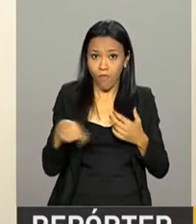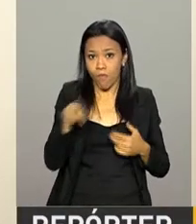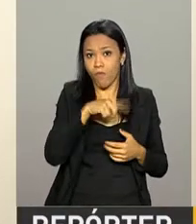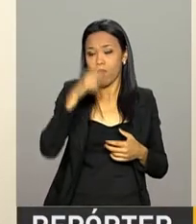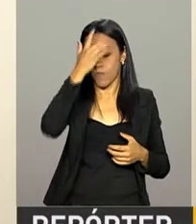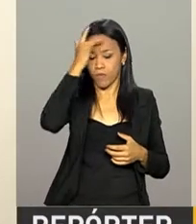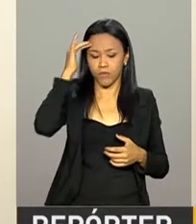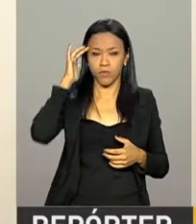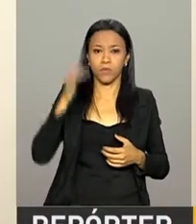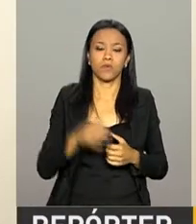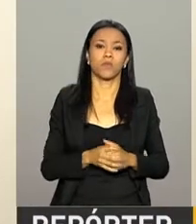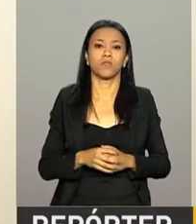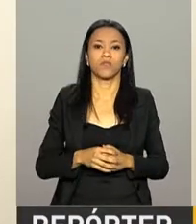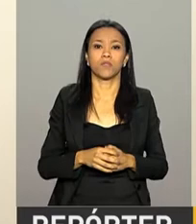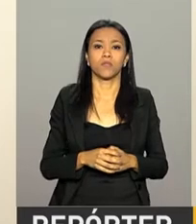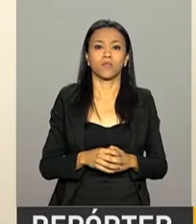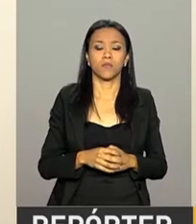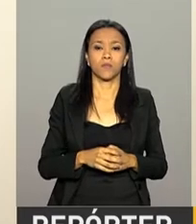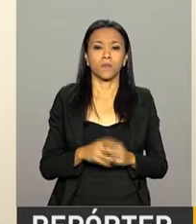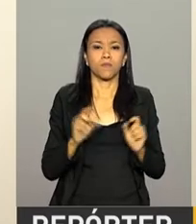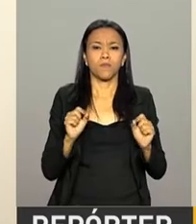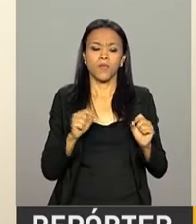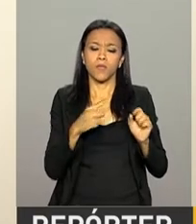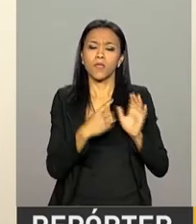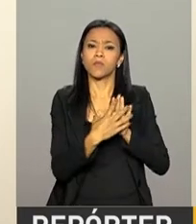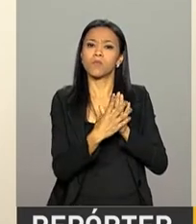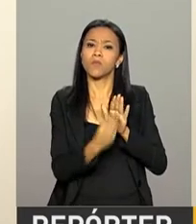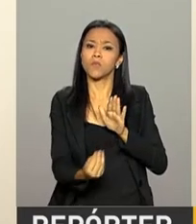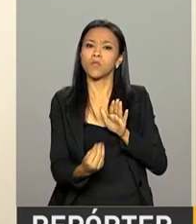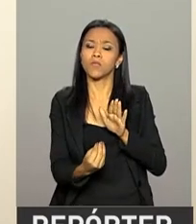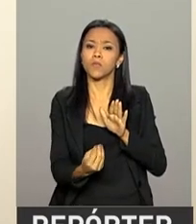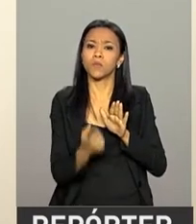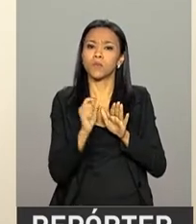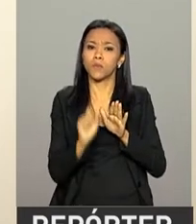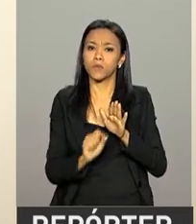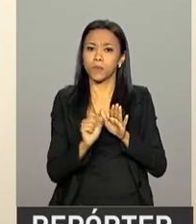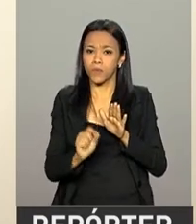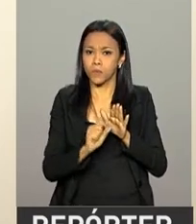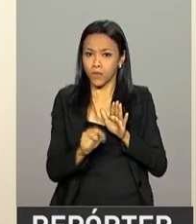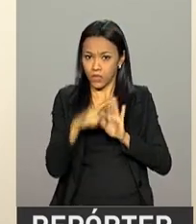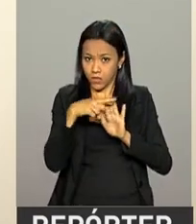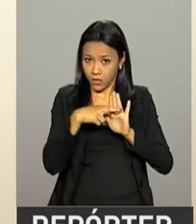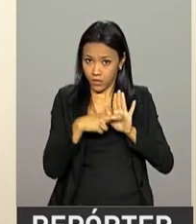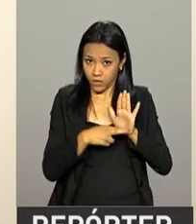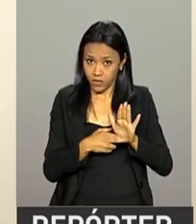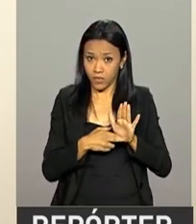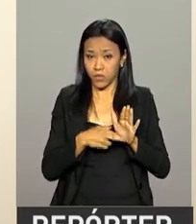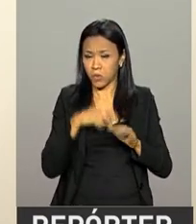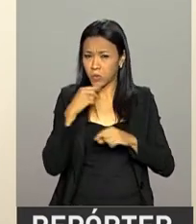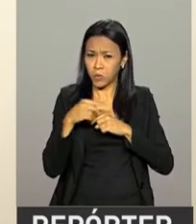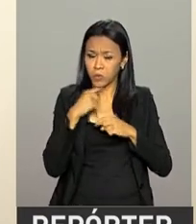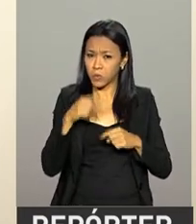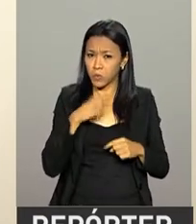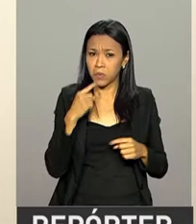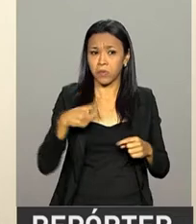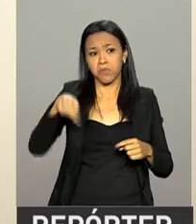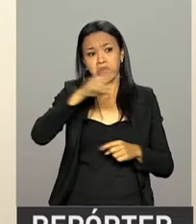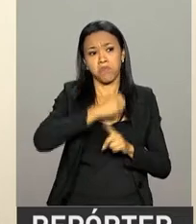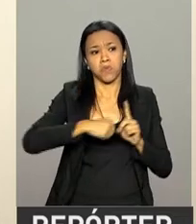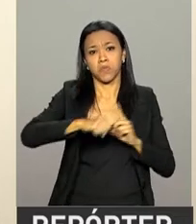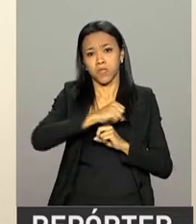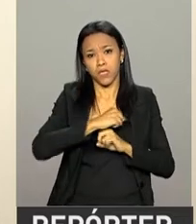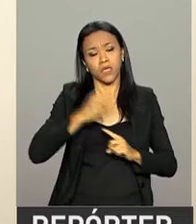sugestões apresentadas nesse modelo de consulta pública ao texto da norma, já que, sem dúvida nenhuma, a sociedade toda